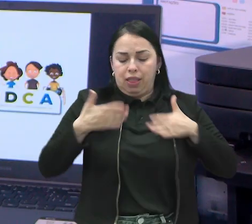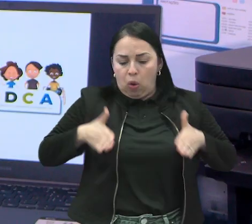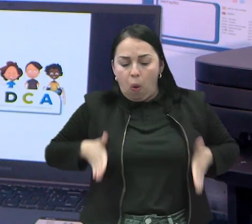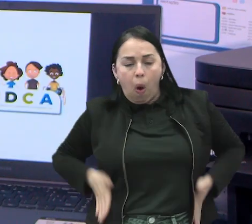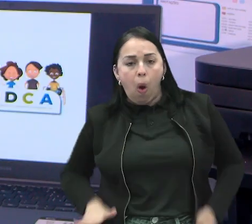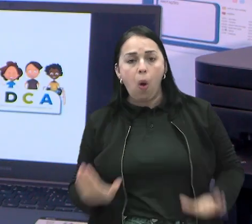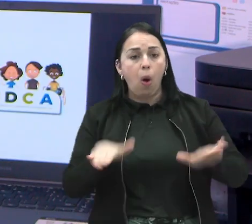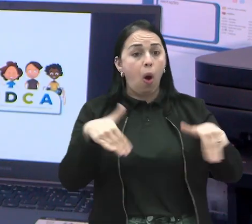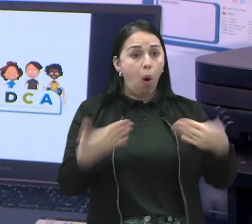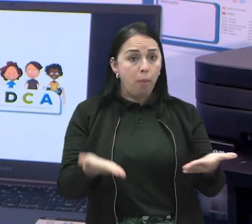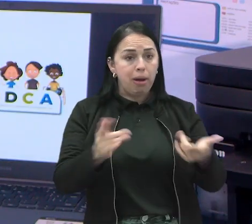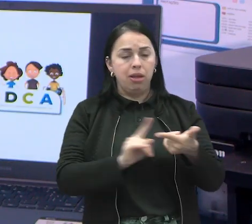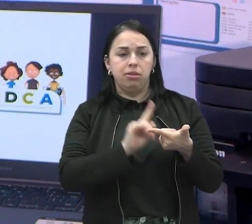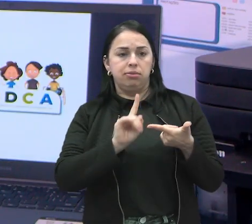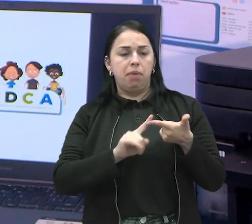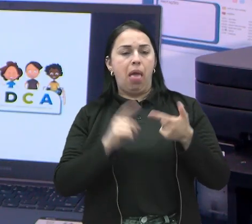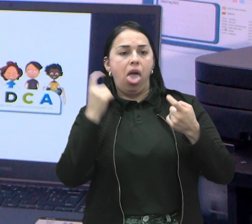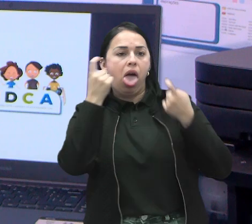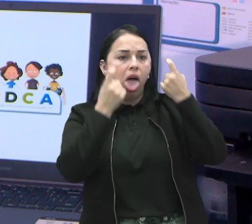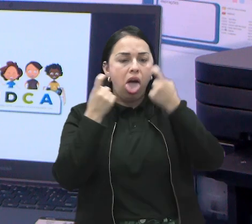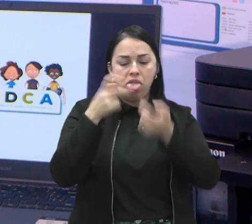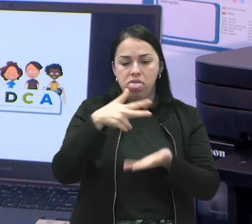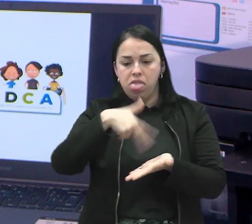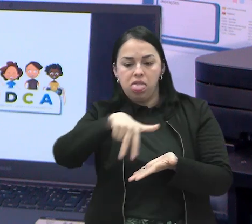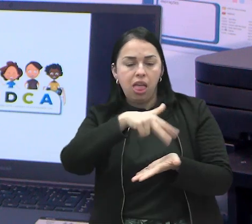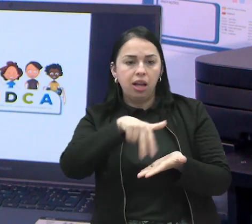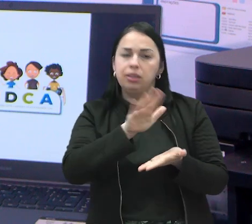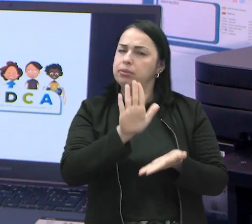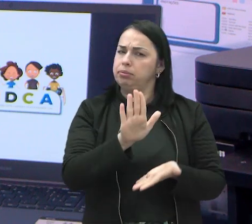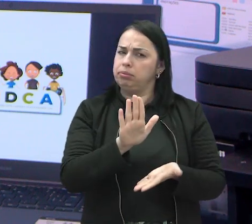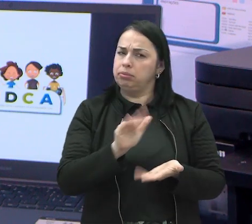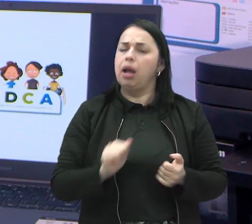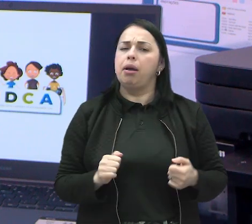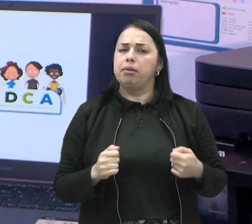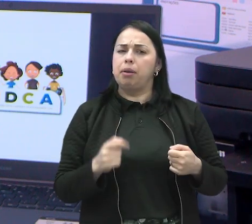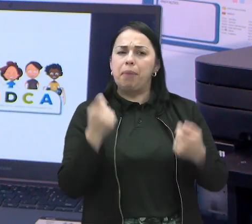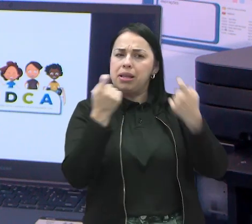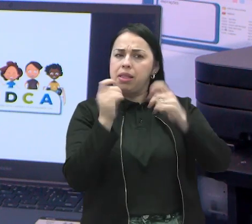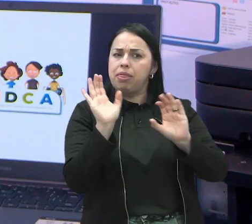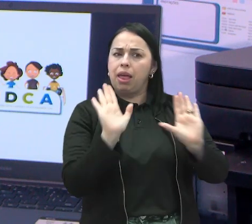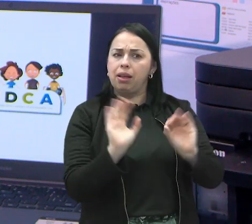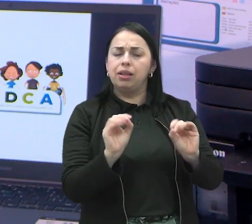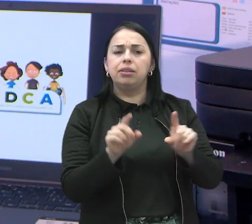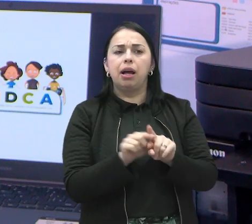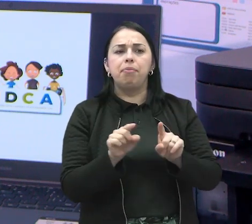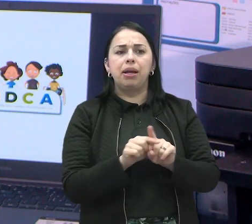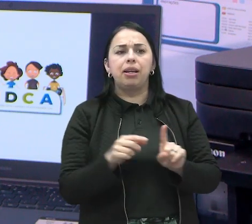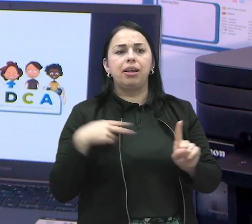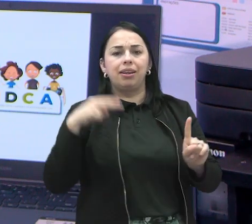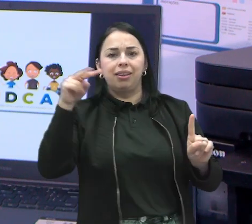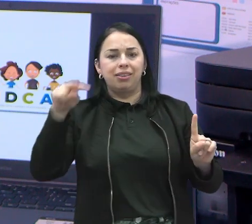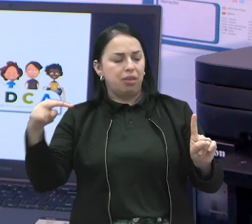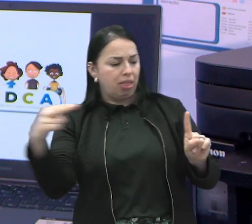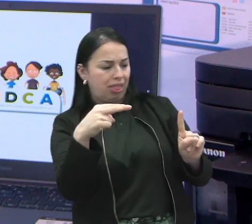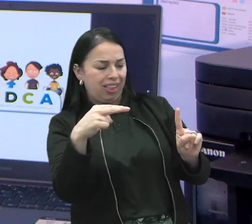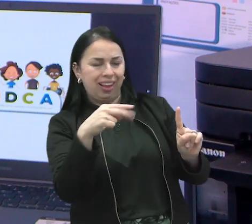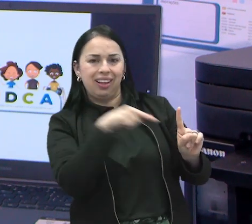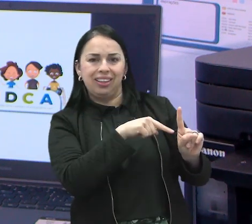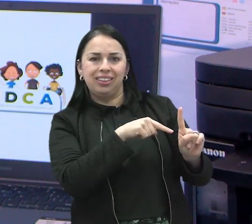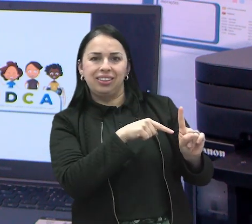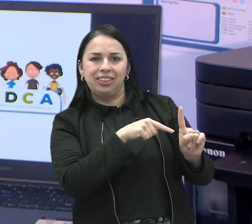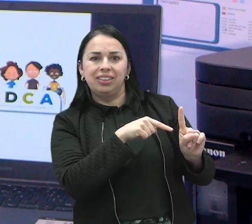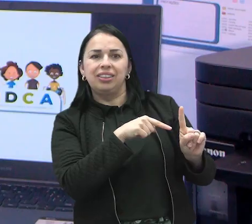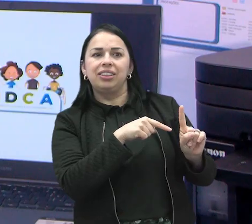com a vestimenta, sem se preocupar com como dançam e principalmente com a percepção dos adultos que precisam